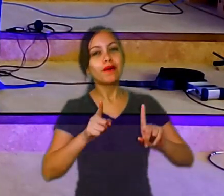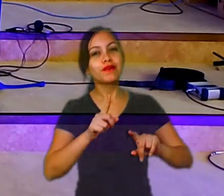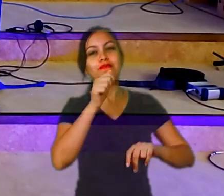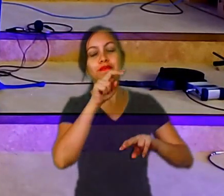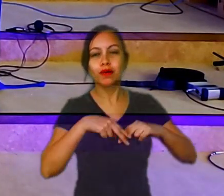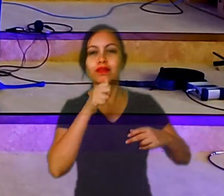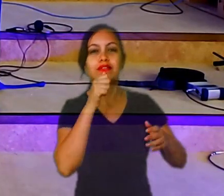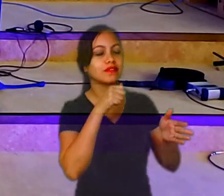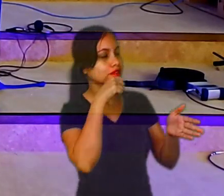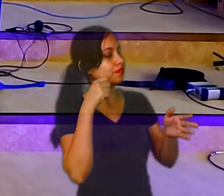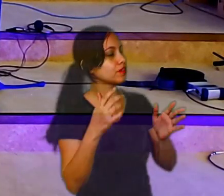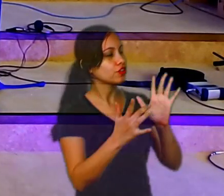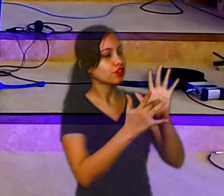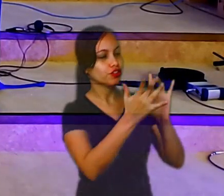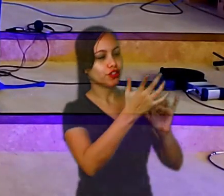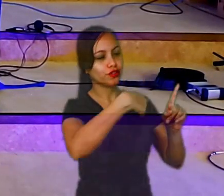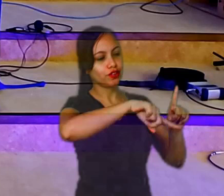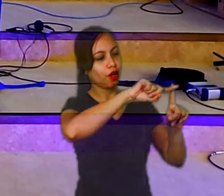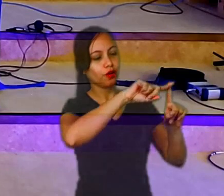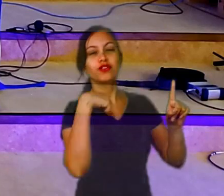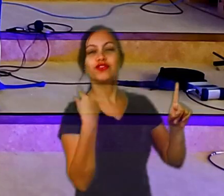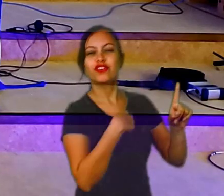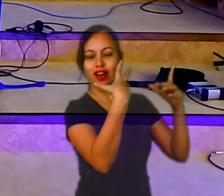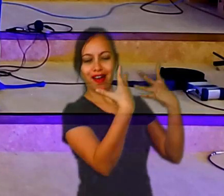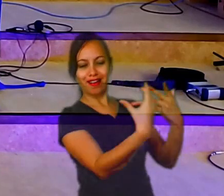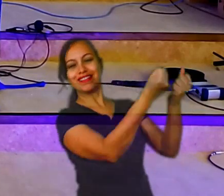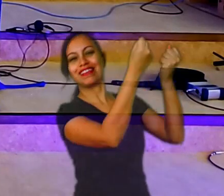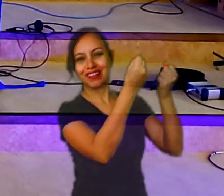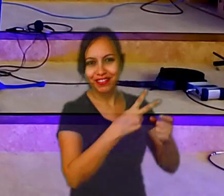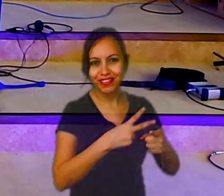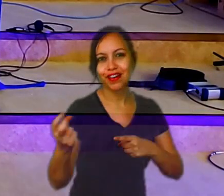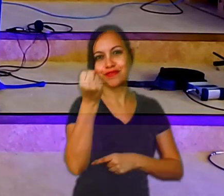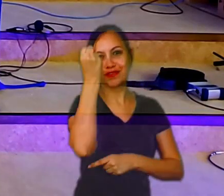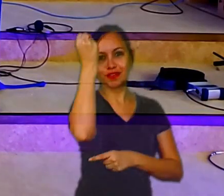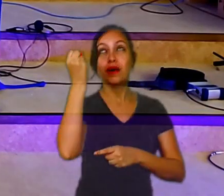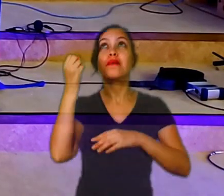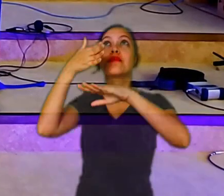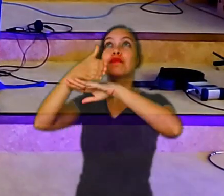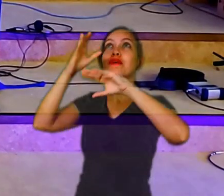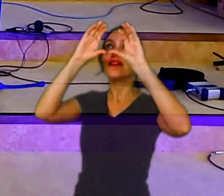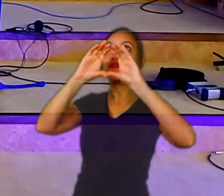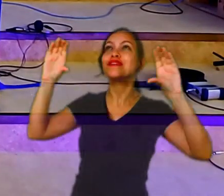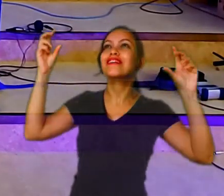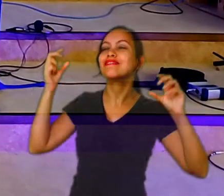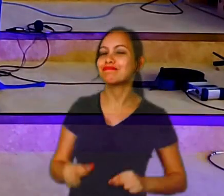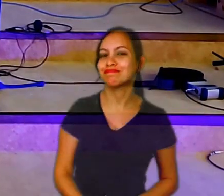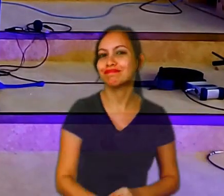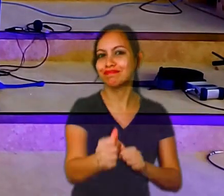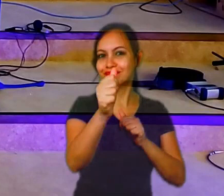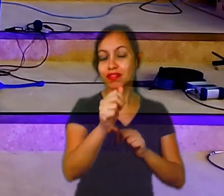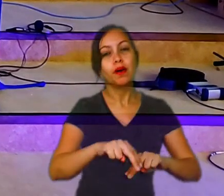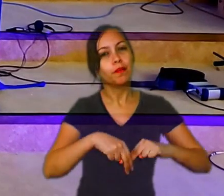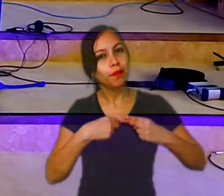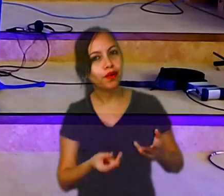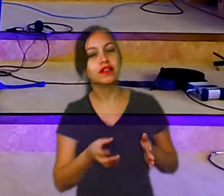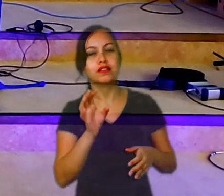naquela cruz. Eu e você já recebemos nossa vitória para morar com Ele na eternidade. Por